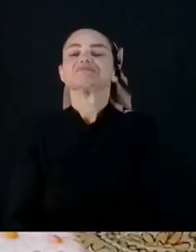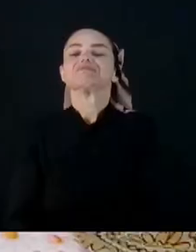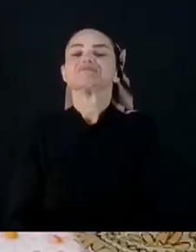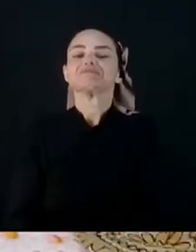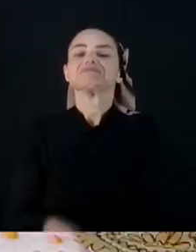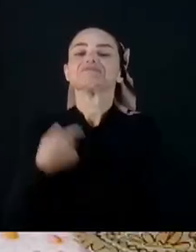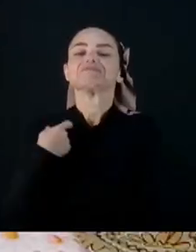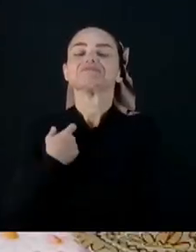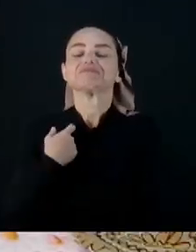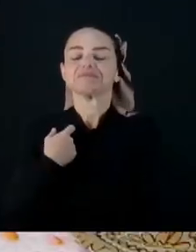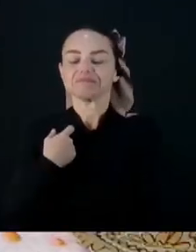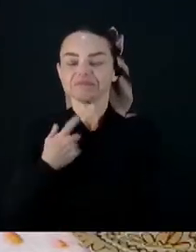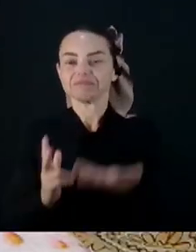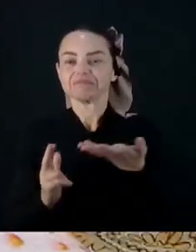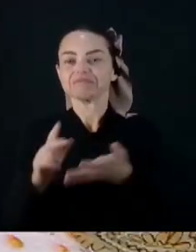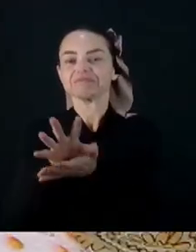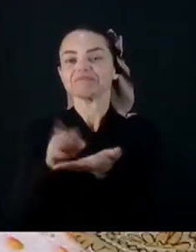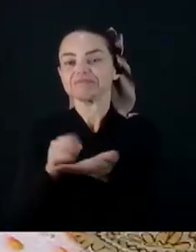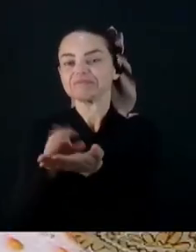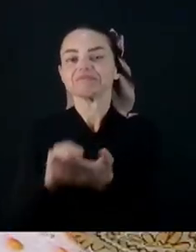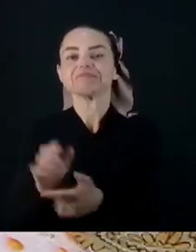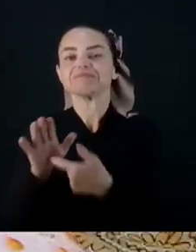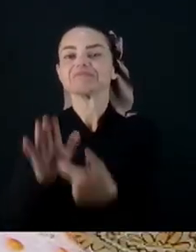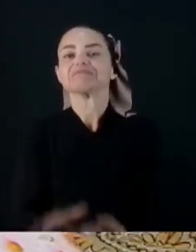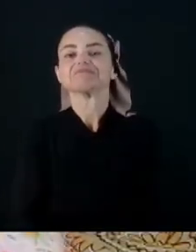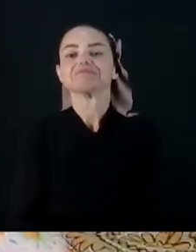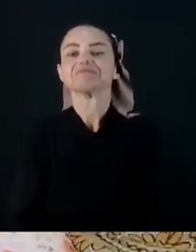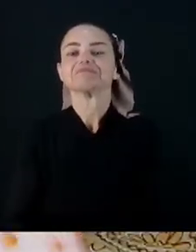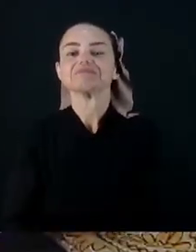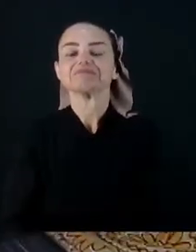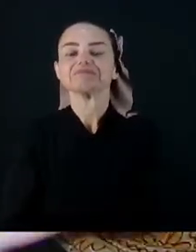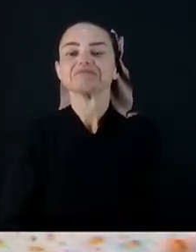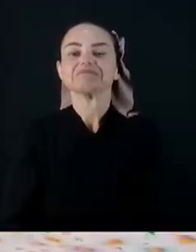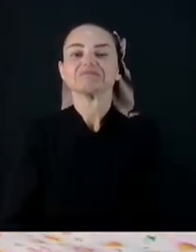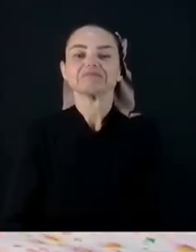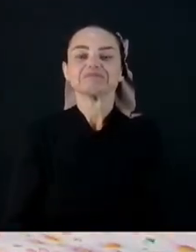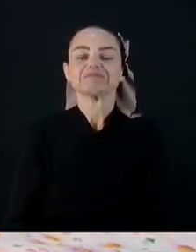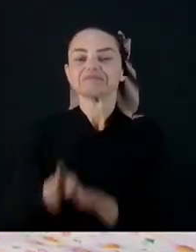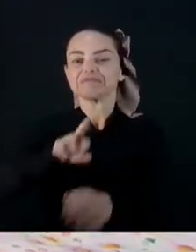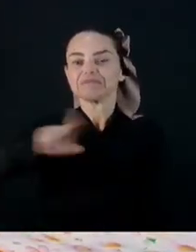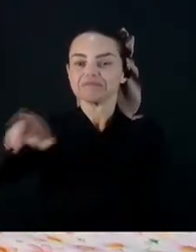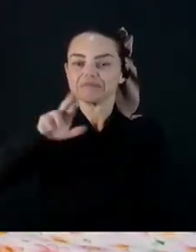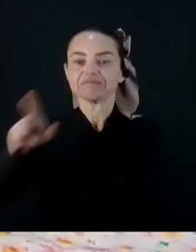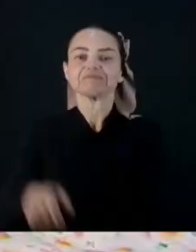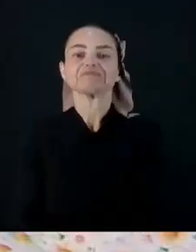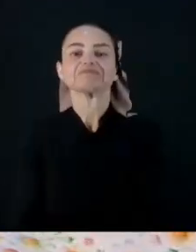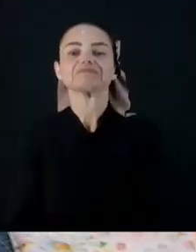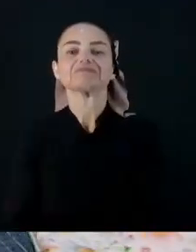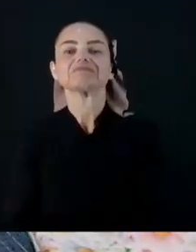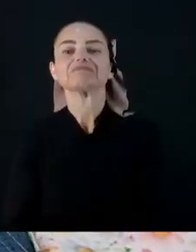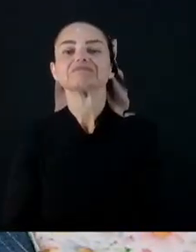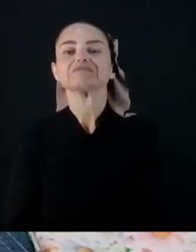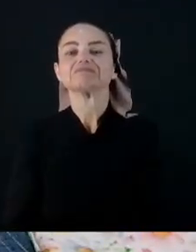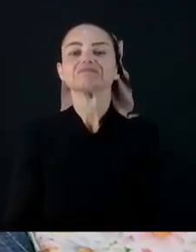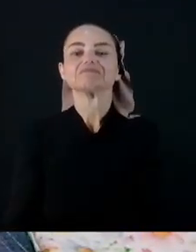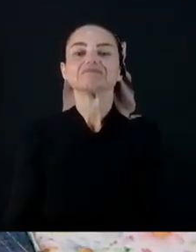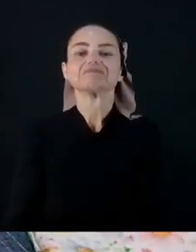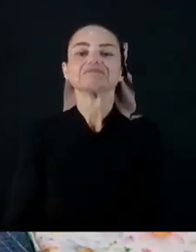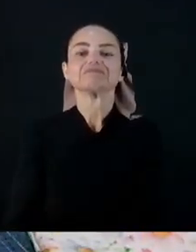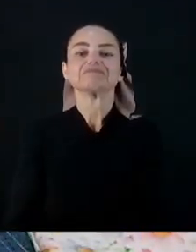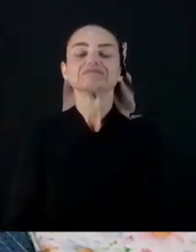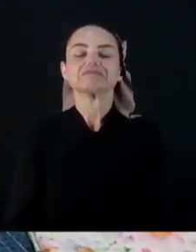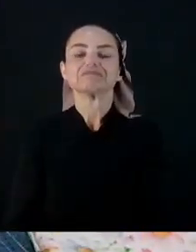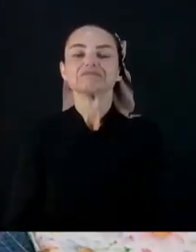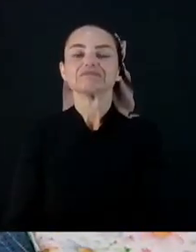reproduzir. Eu vou mostrar como ele tem uma montagem um pouquinho diferente do nosso saquinho, né? Uhum. Porque